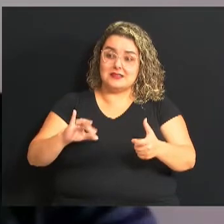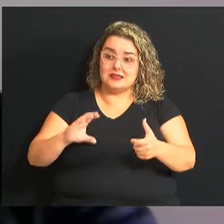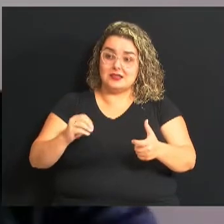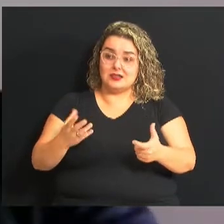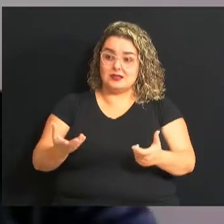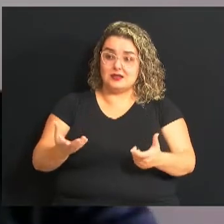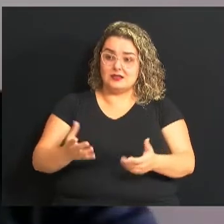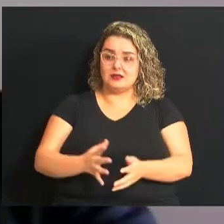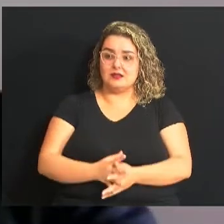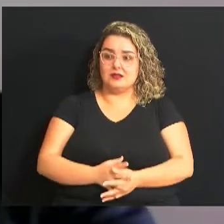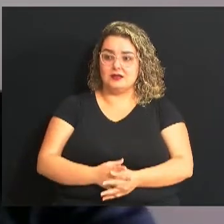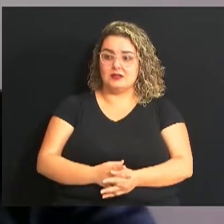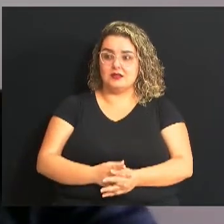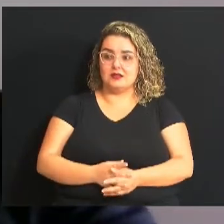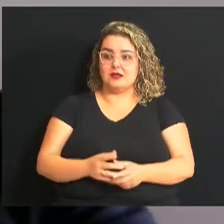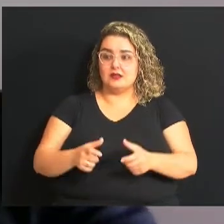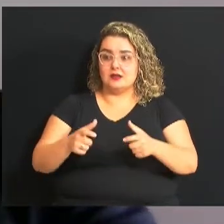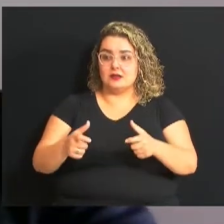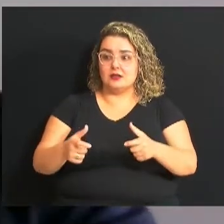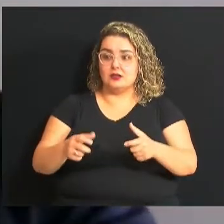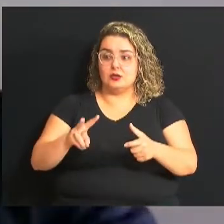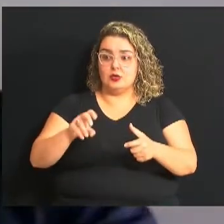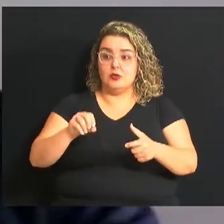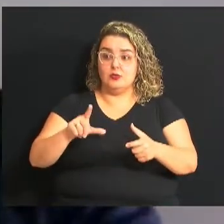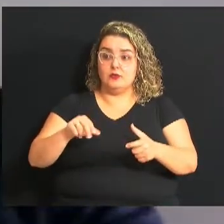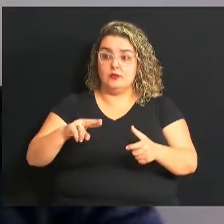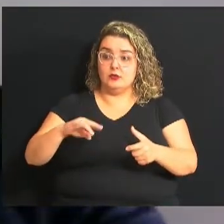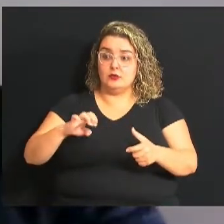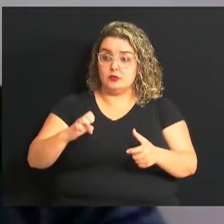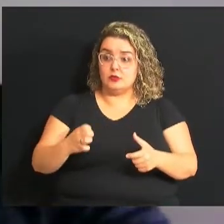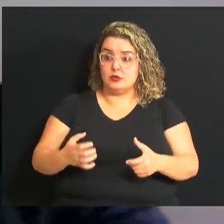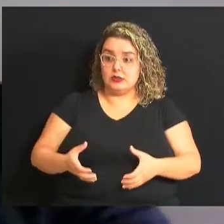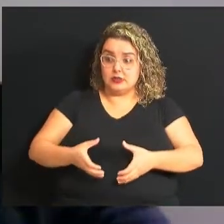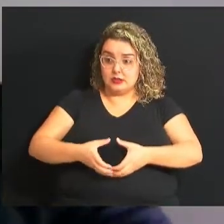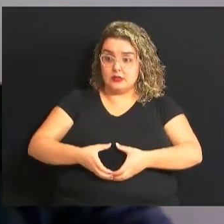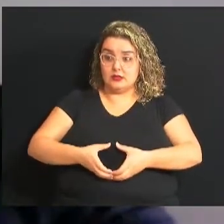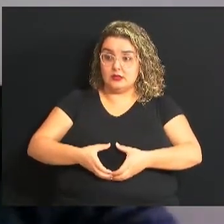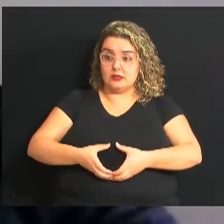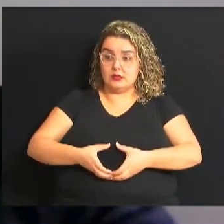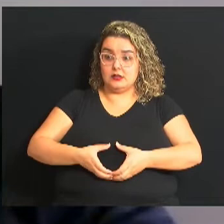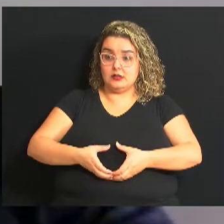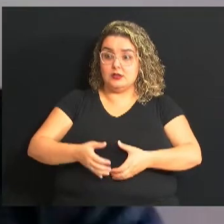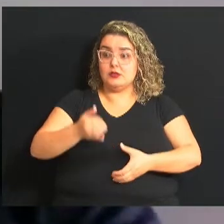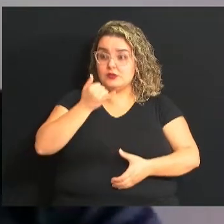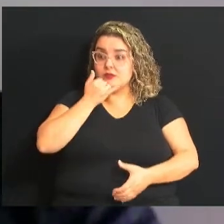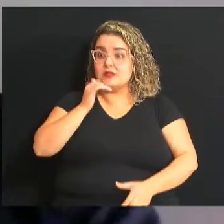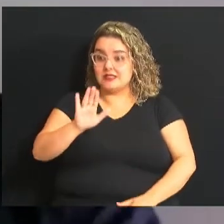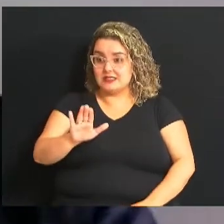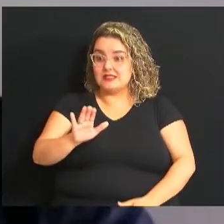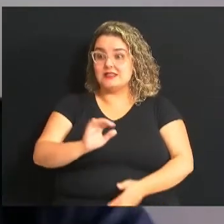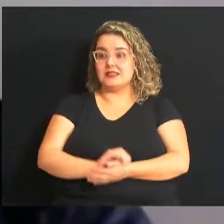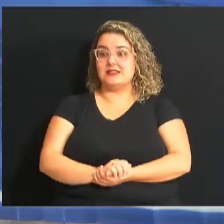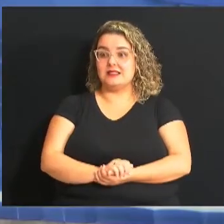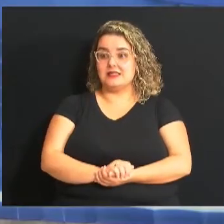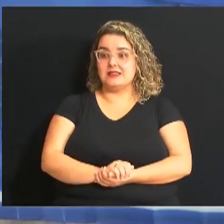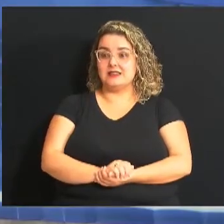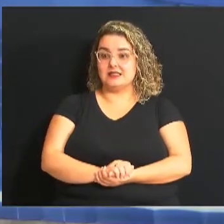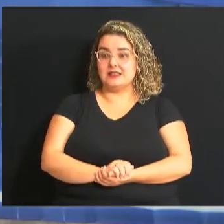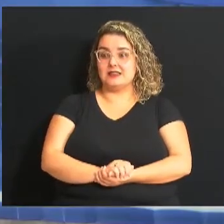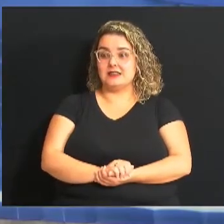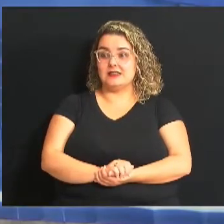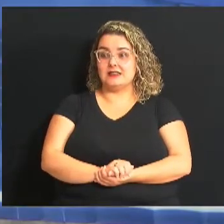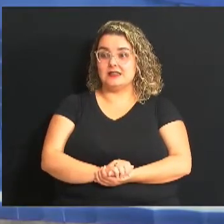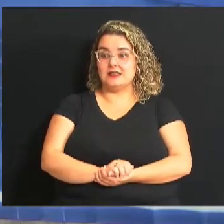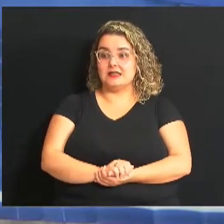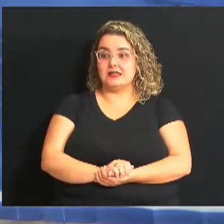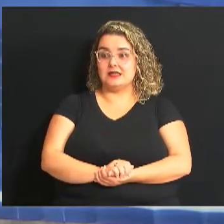O volume da comida no estômago. Peraí, desculpa. Então é melhor Ele vai